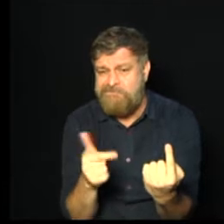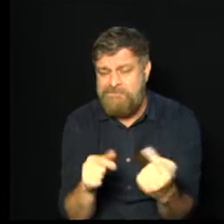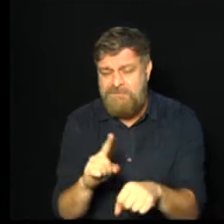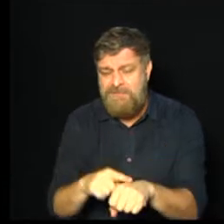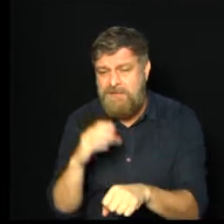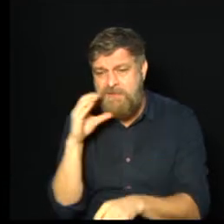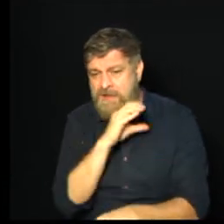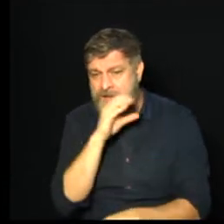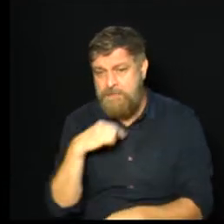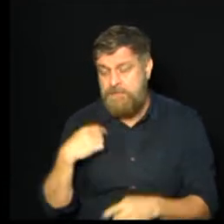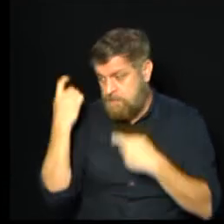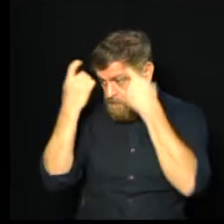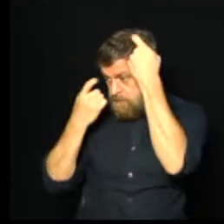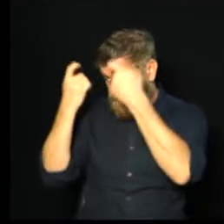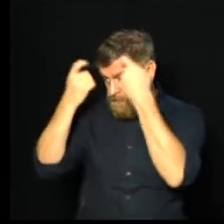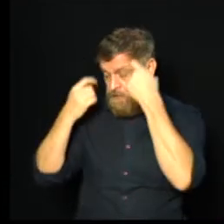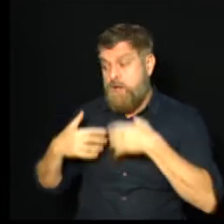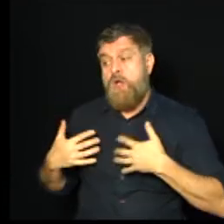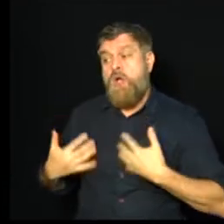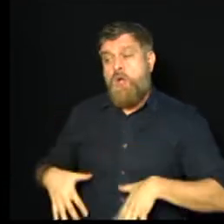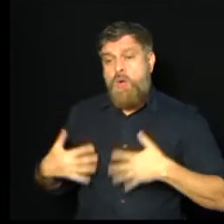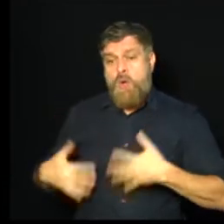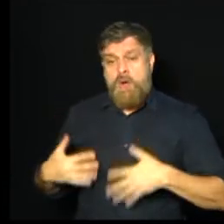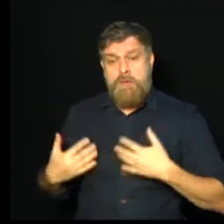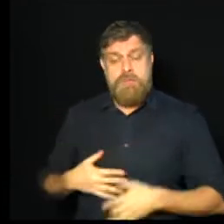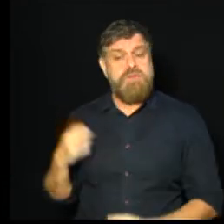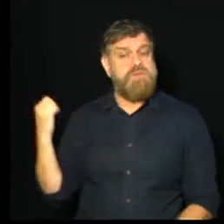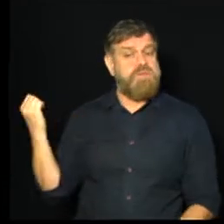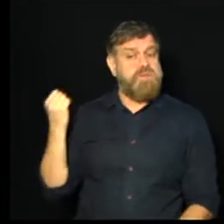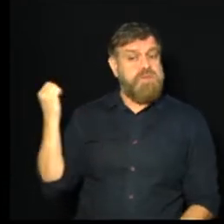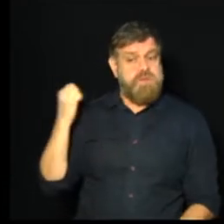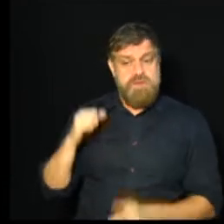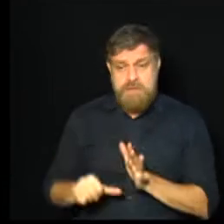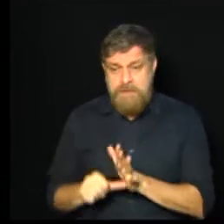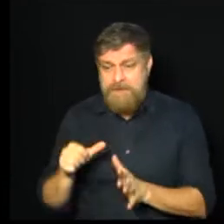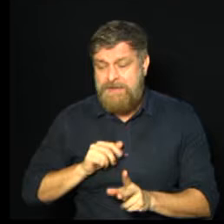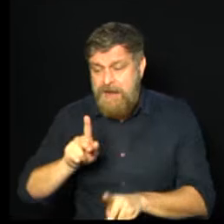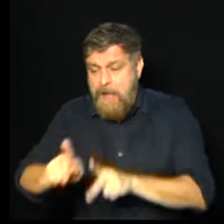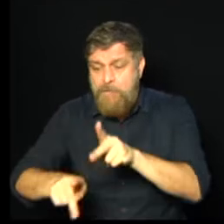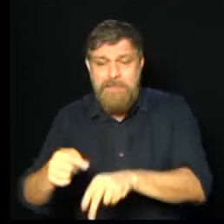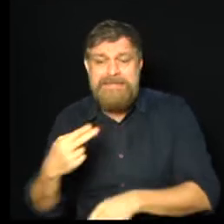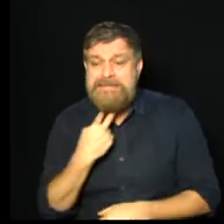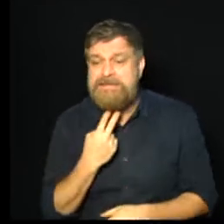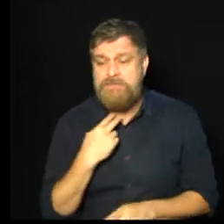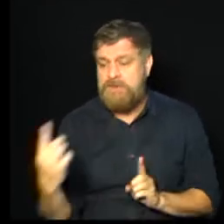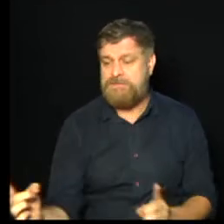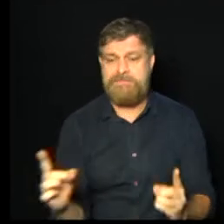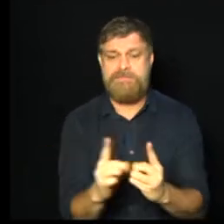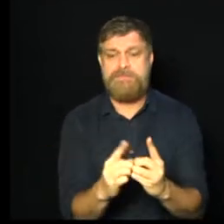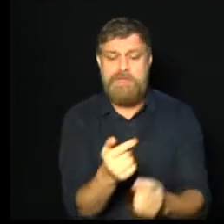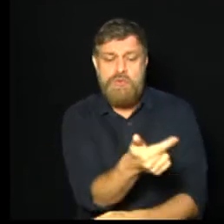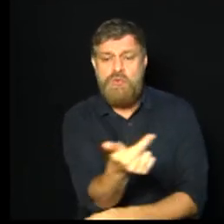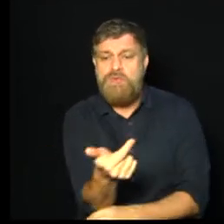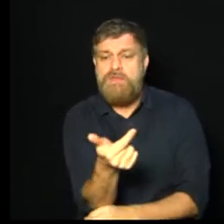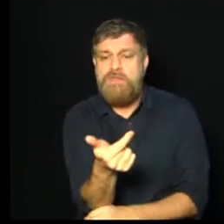isso que nos preocupa profundamente. Em primeiro lugar, é não deixar a população desassistida no